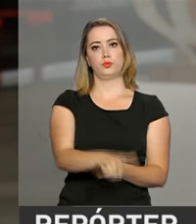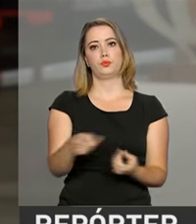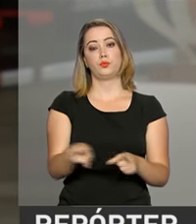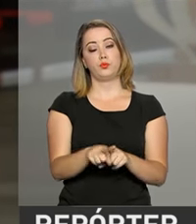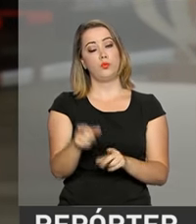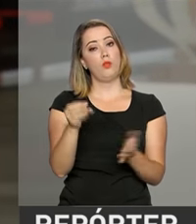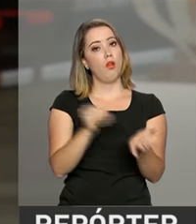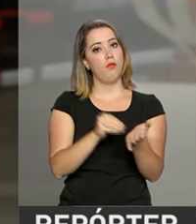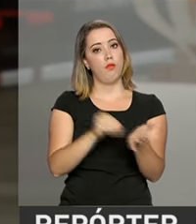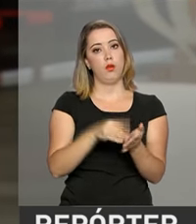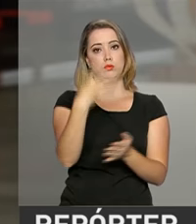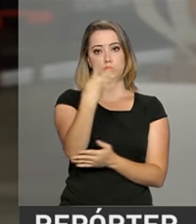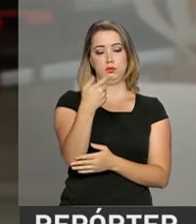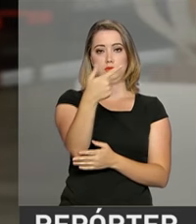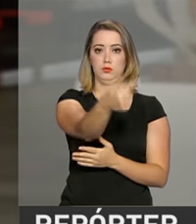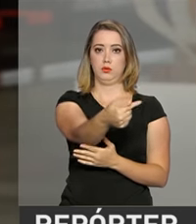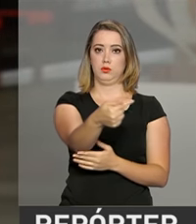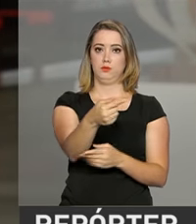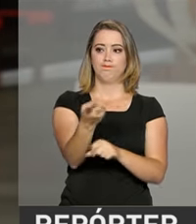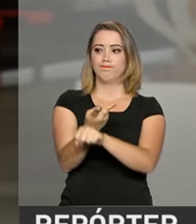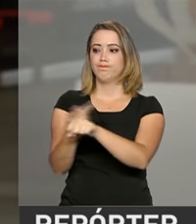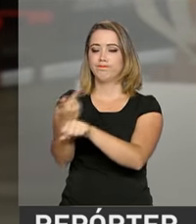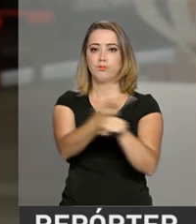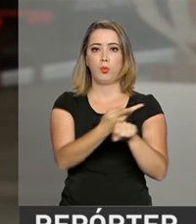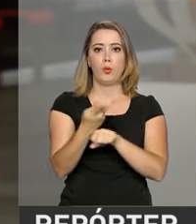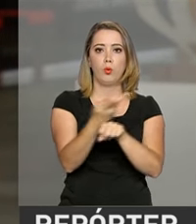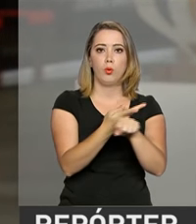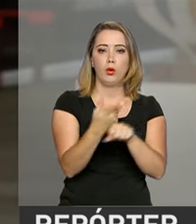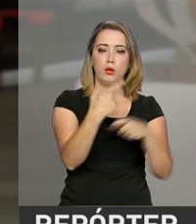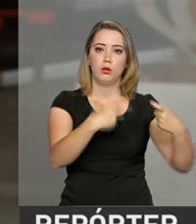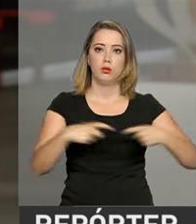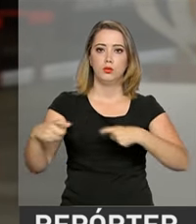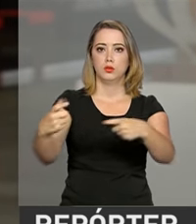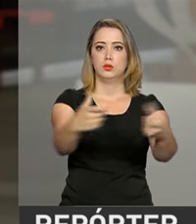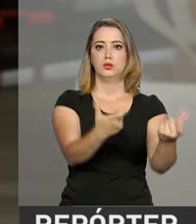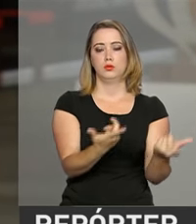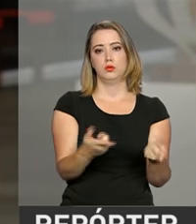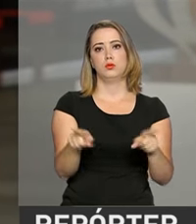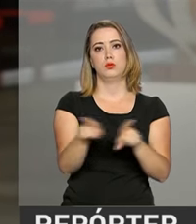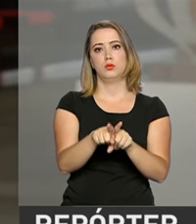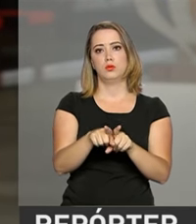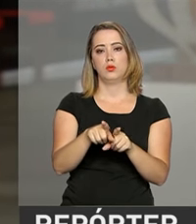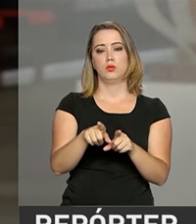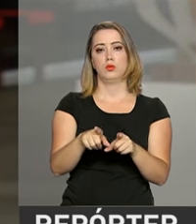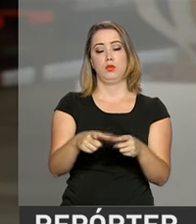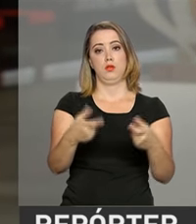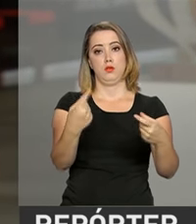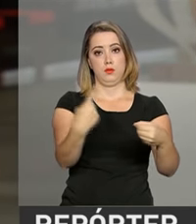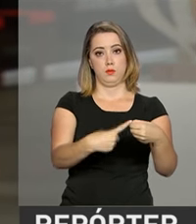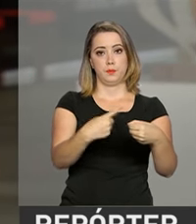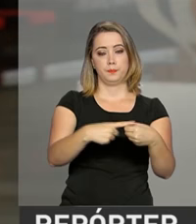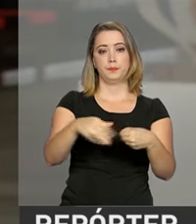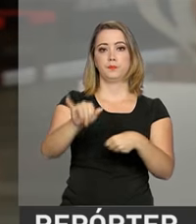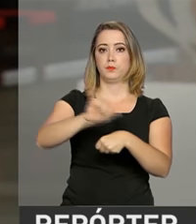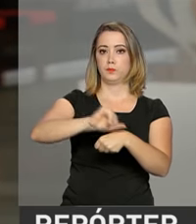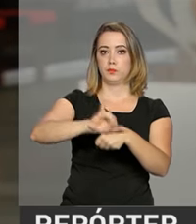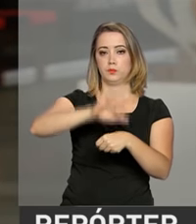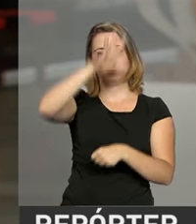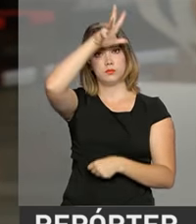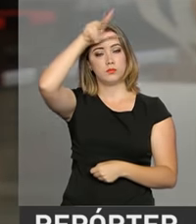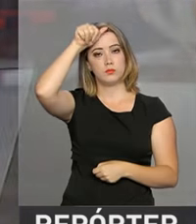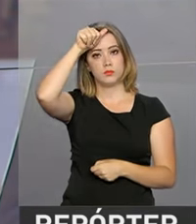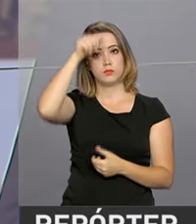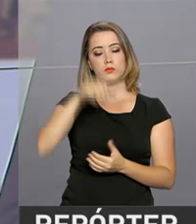47 estão sendo buscados na região metropolitana de Manaus eu volto com você no